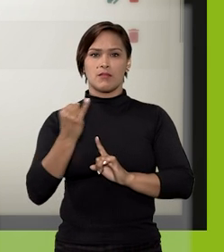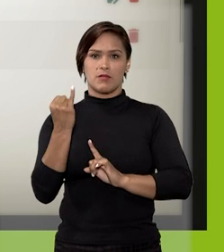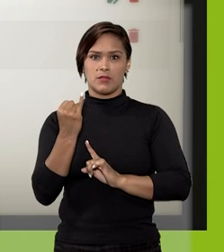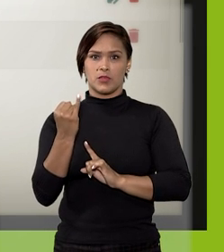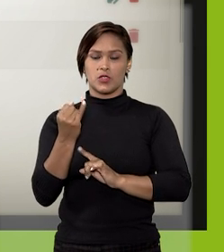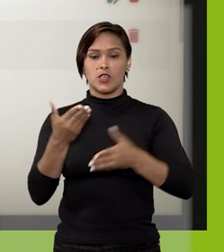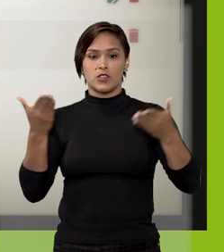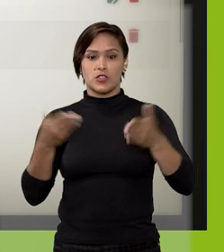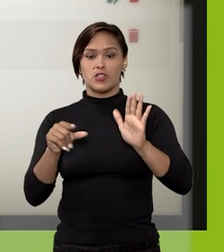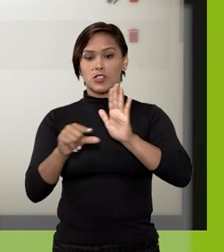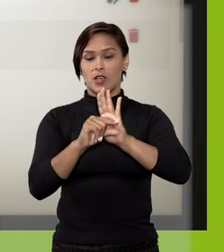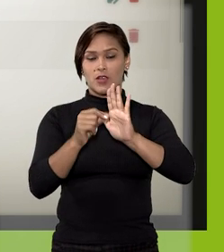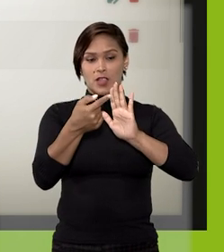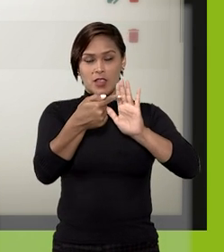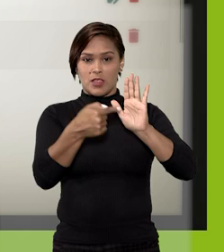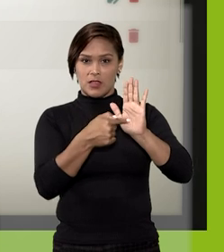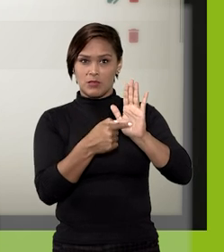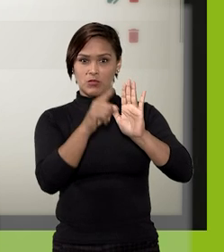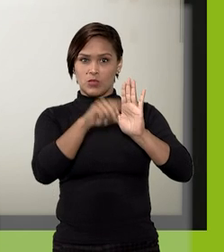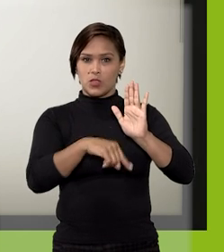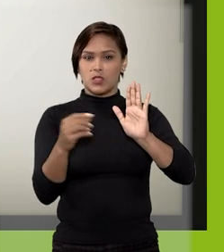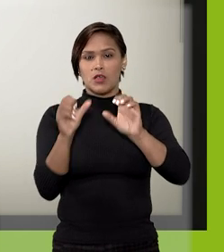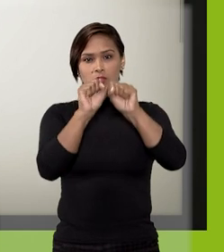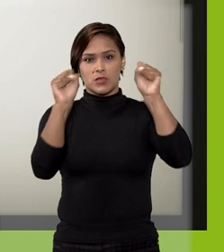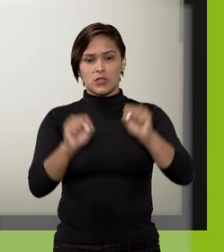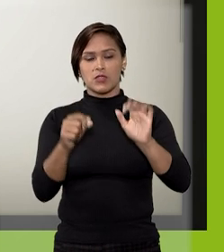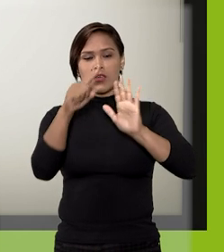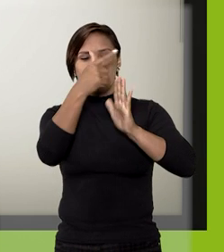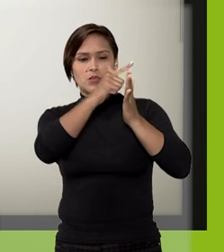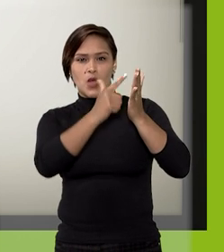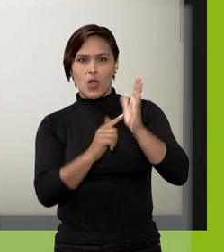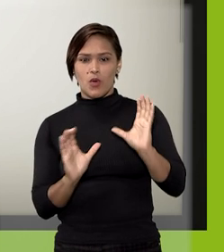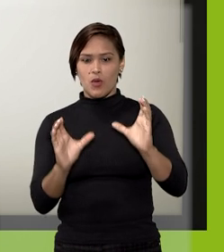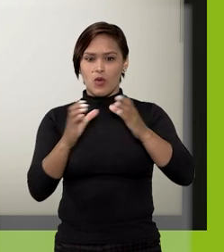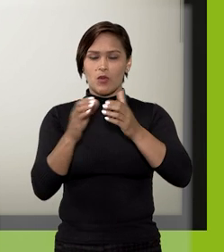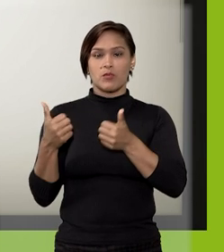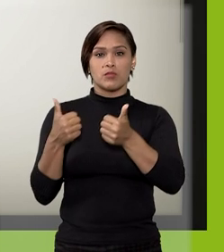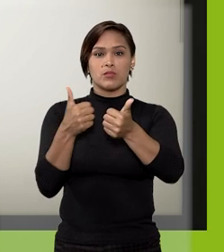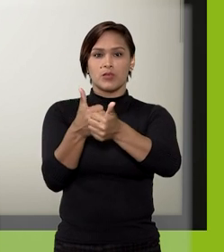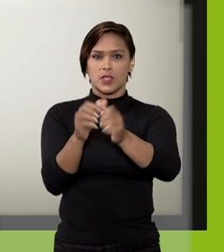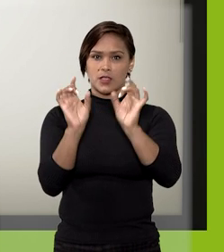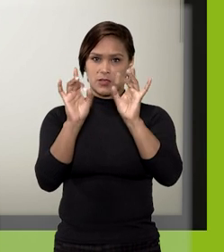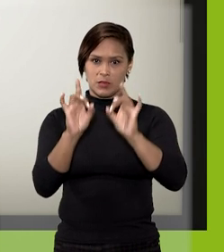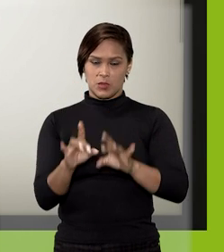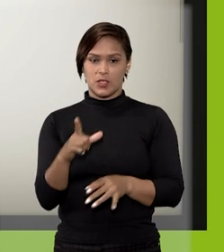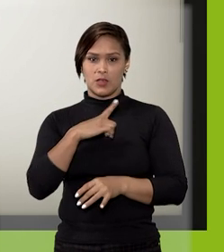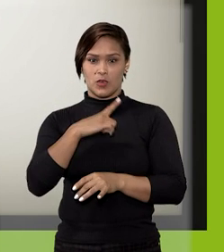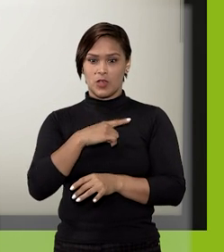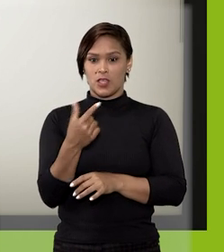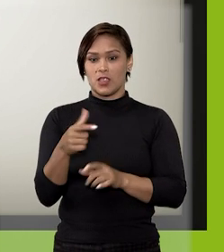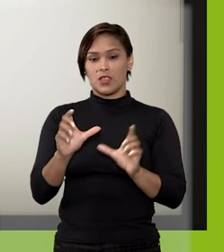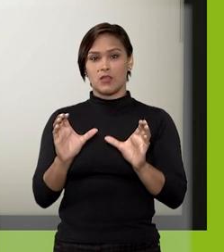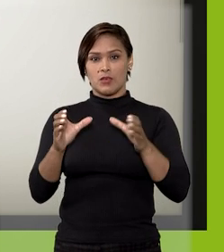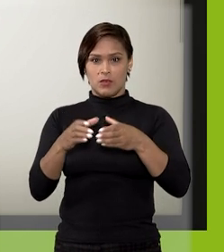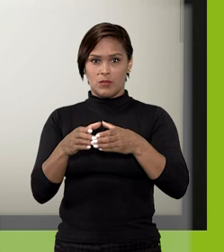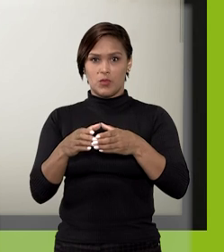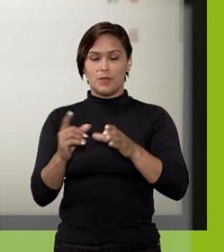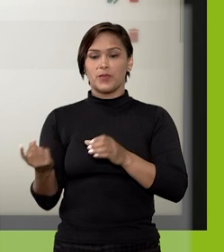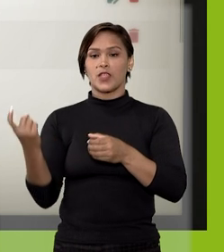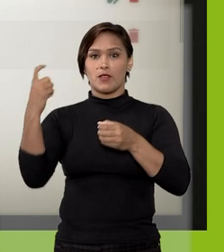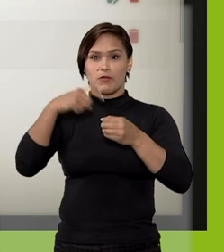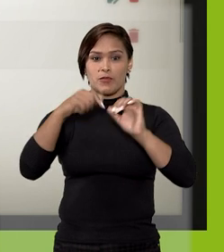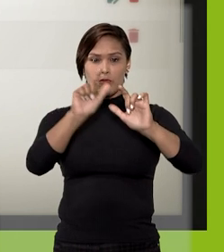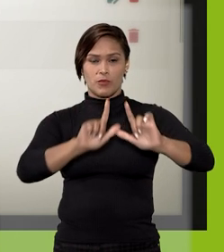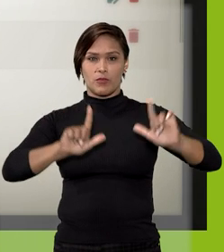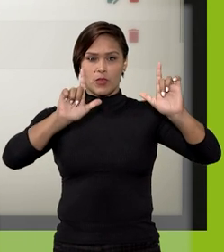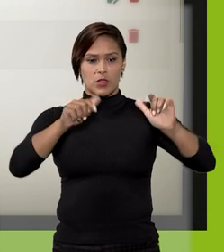palavras-chave. Já ao clicar neste botão, o sistema exibe a lista de grupos de acompanhamento especial existentes na unidade.